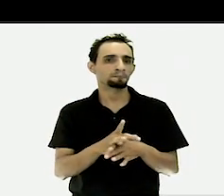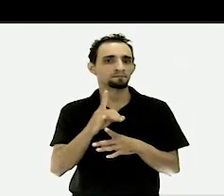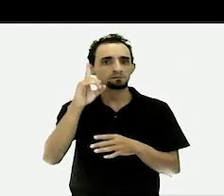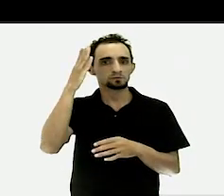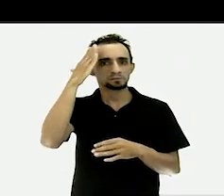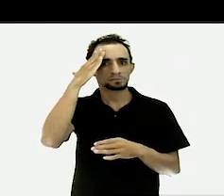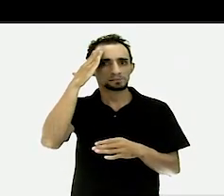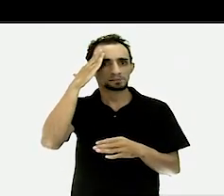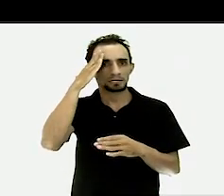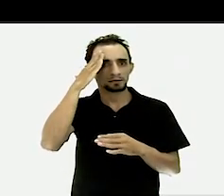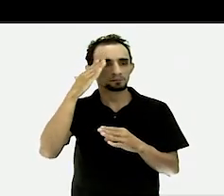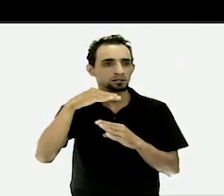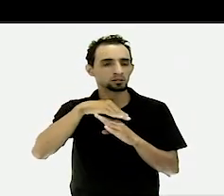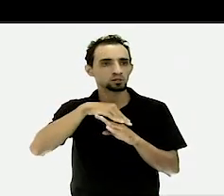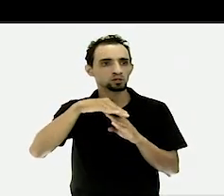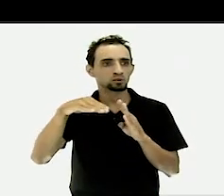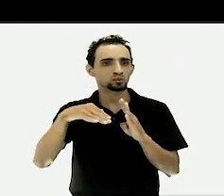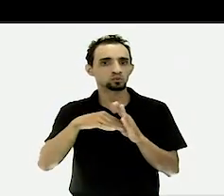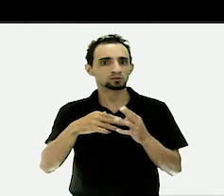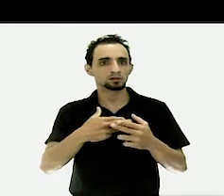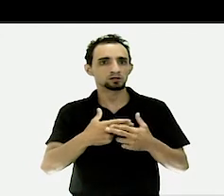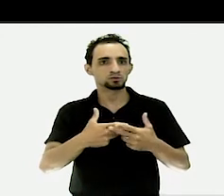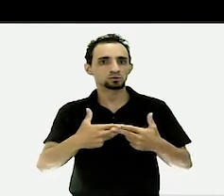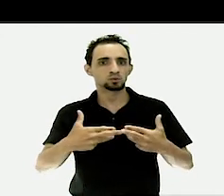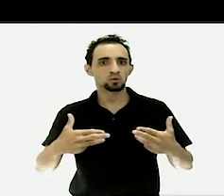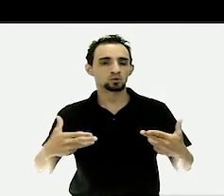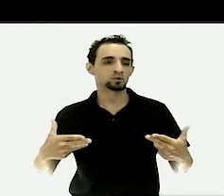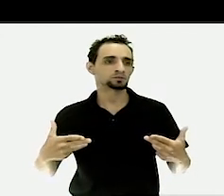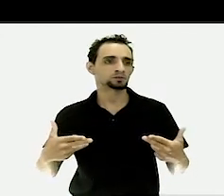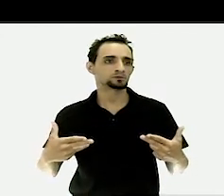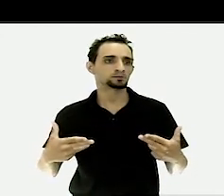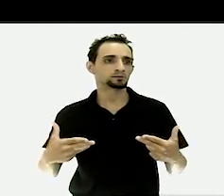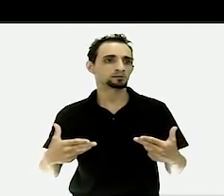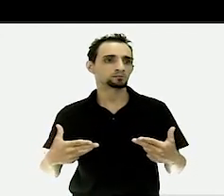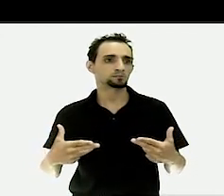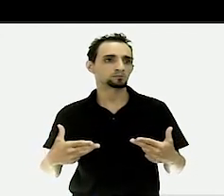de referência. Bauru não tem isso.